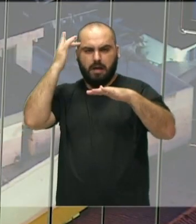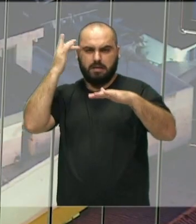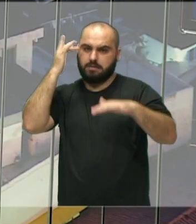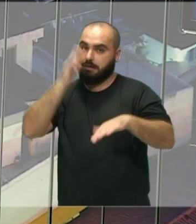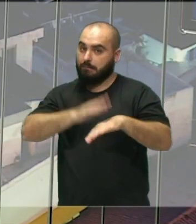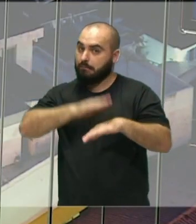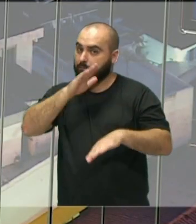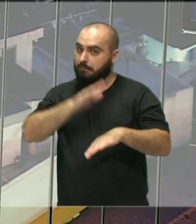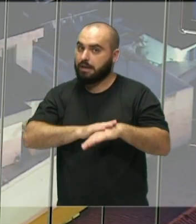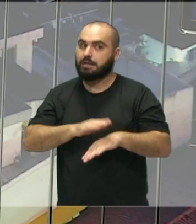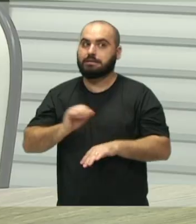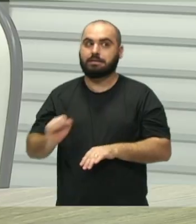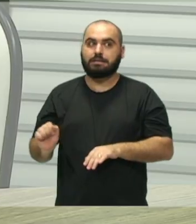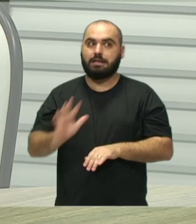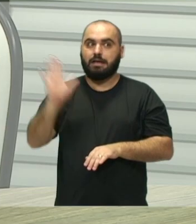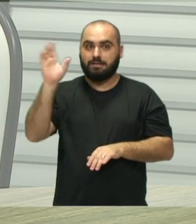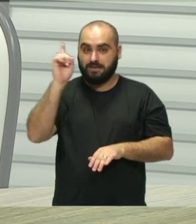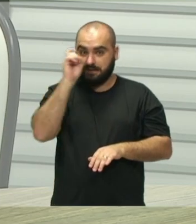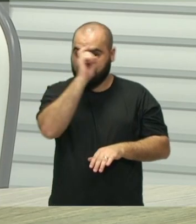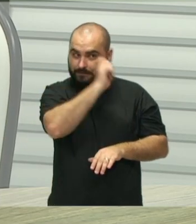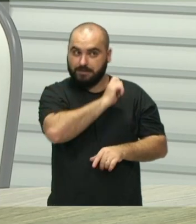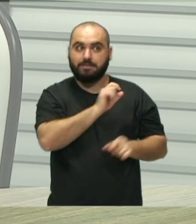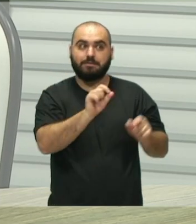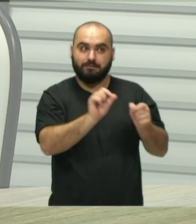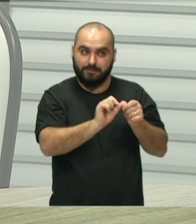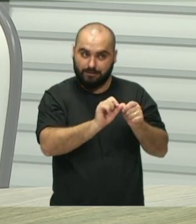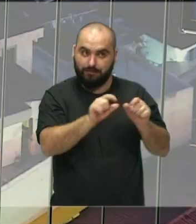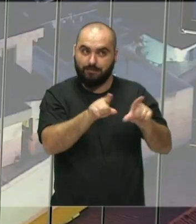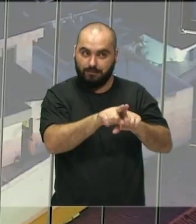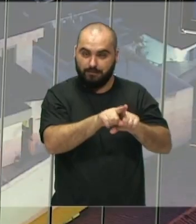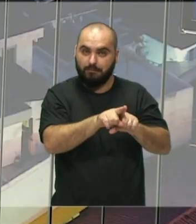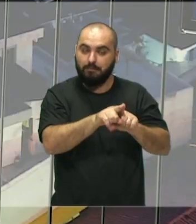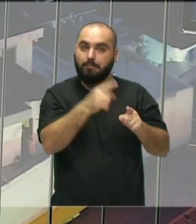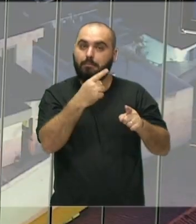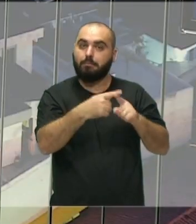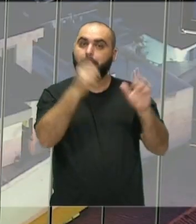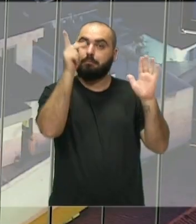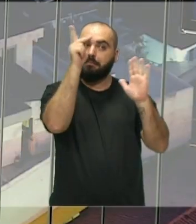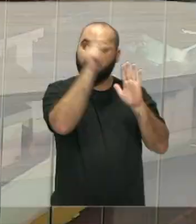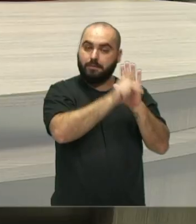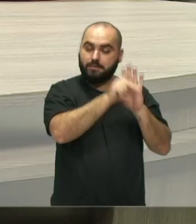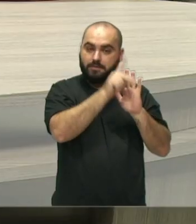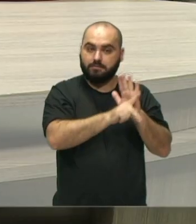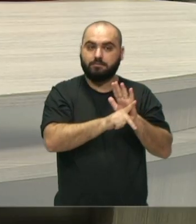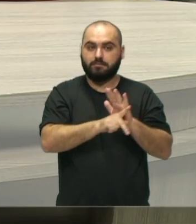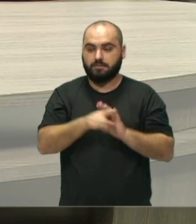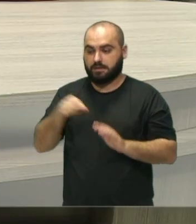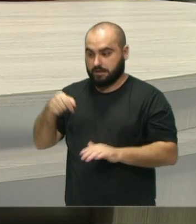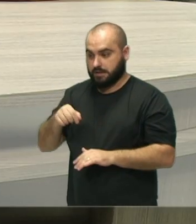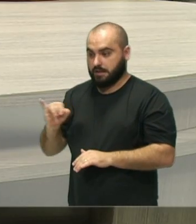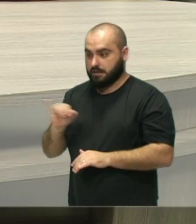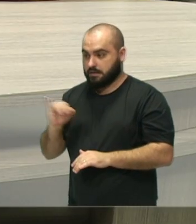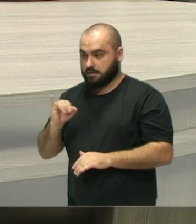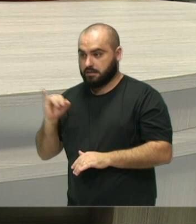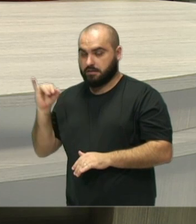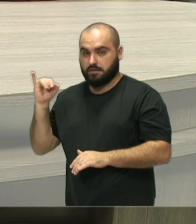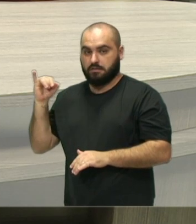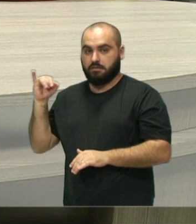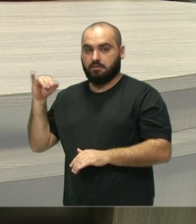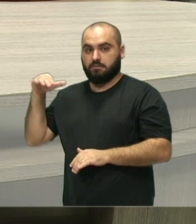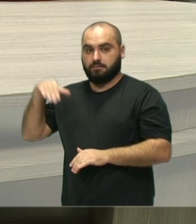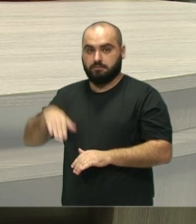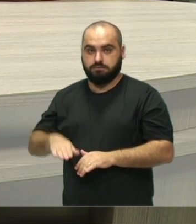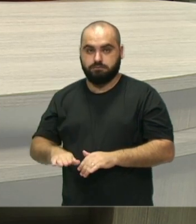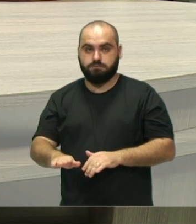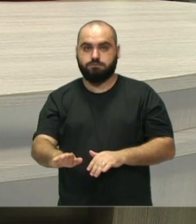e o mais difícil de ser feito, né? Que seria, o projeto é um túnel que sai daqui de Itajaí, atravessa